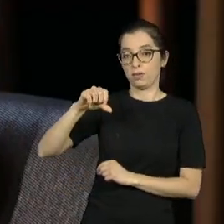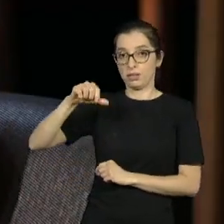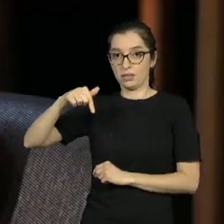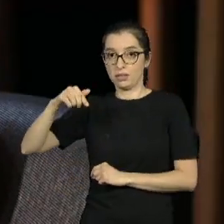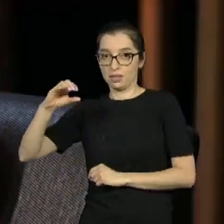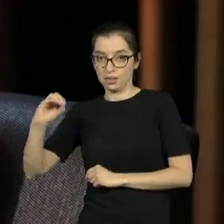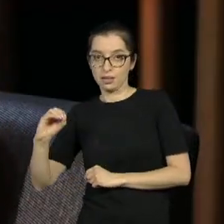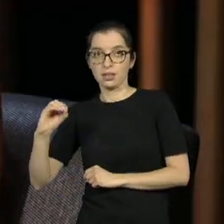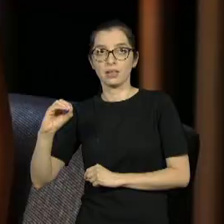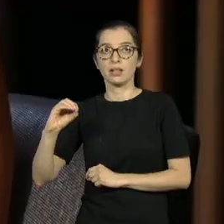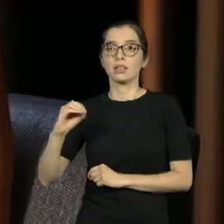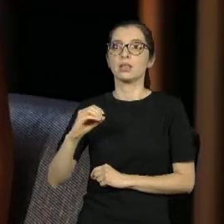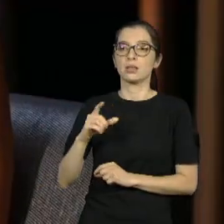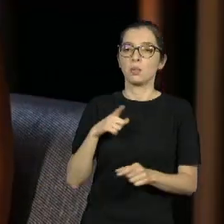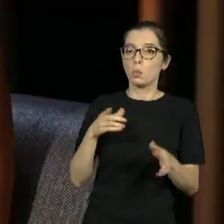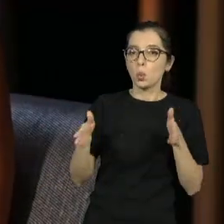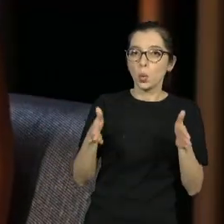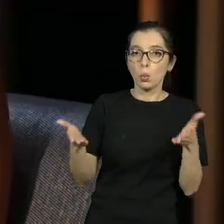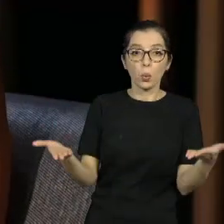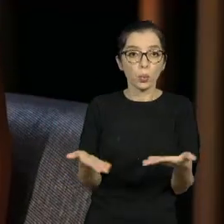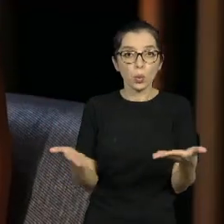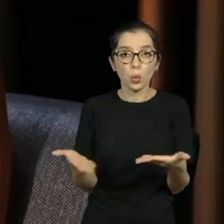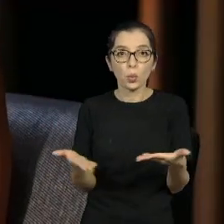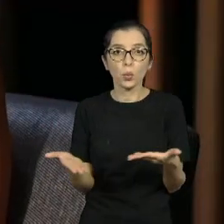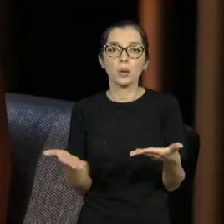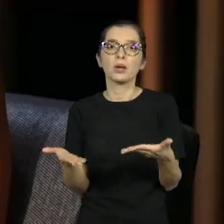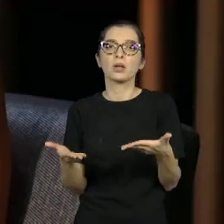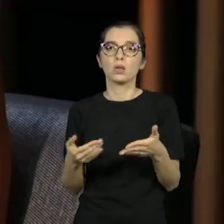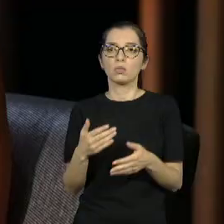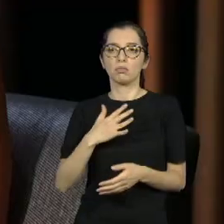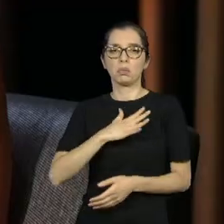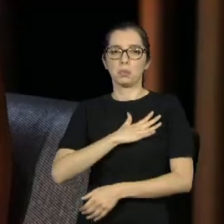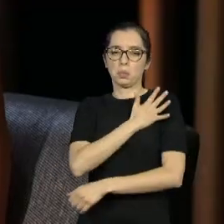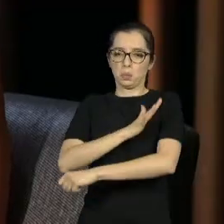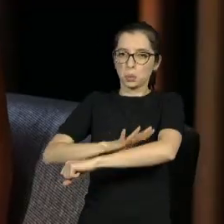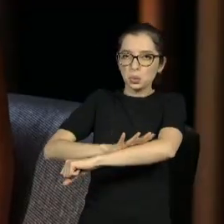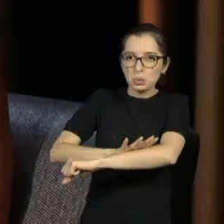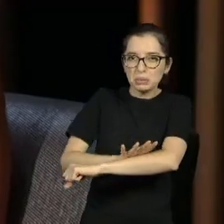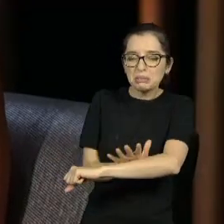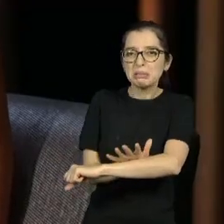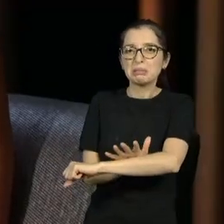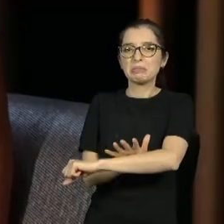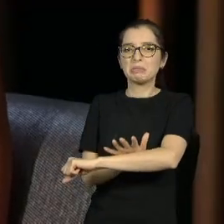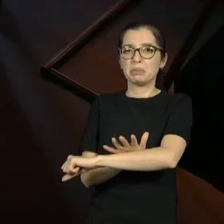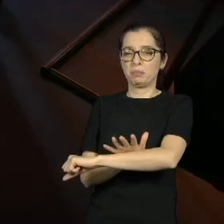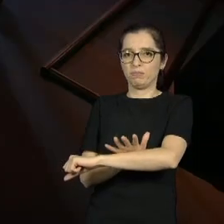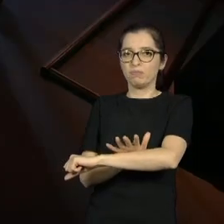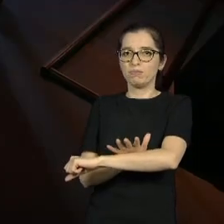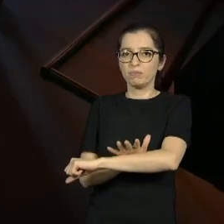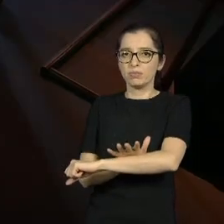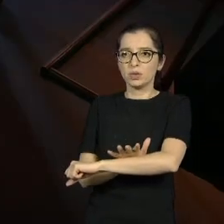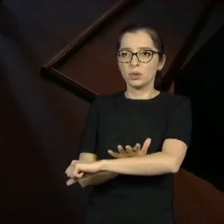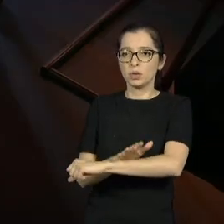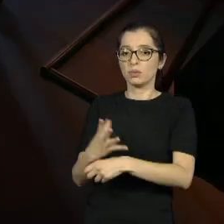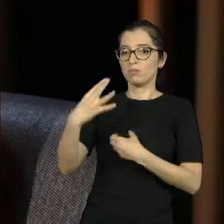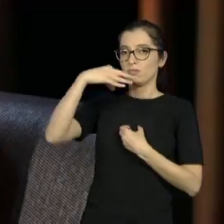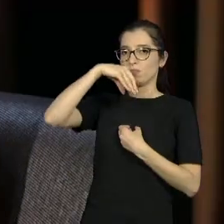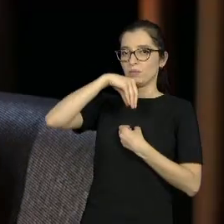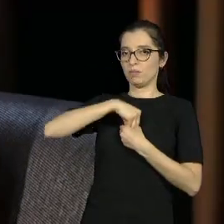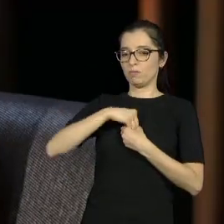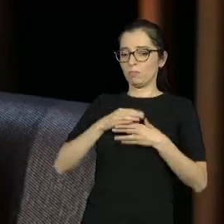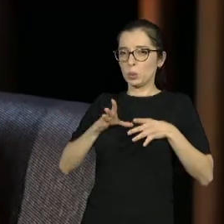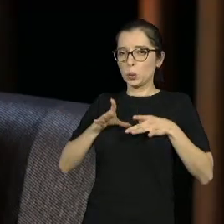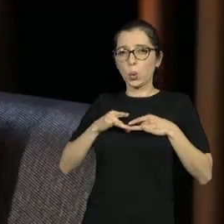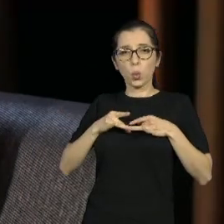tem dito agora né nesse momento quer contar conceito pautado no preconceito de ter preconceito Ou seja